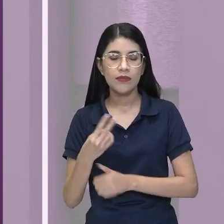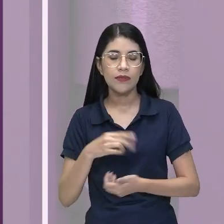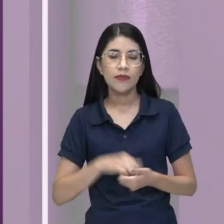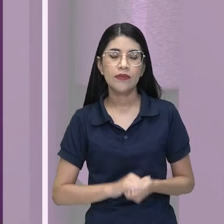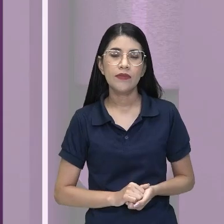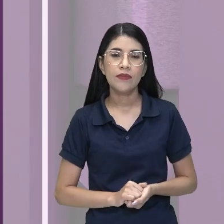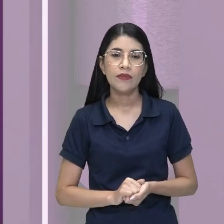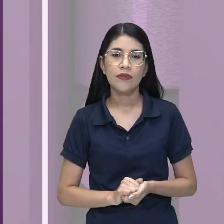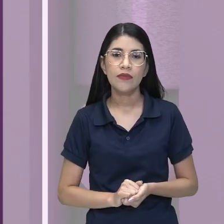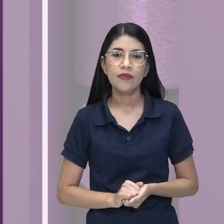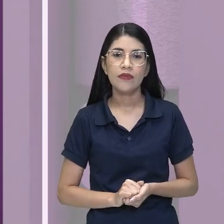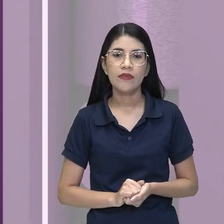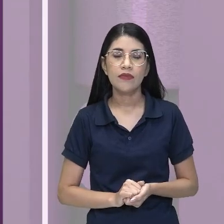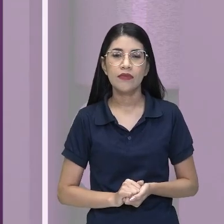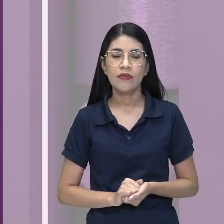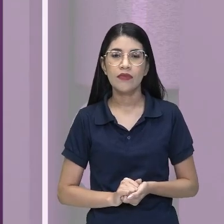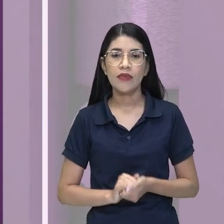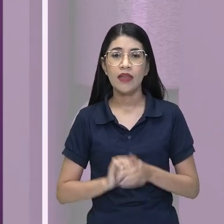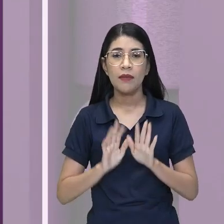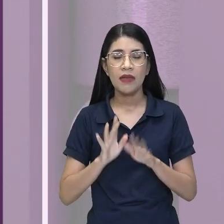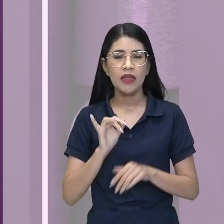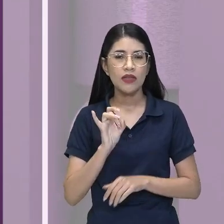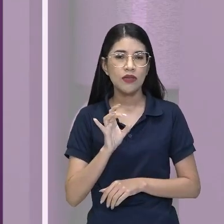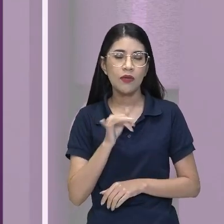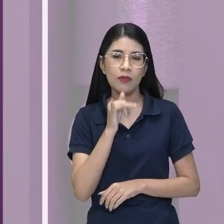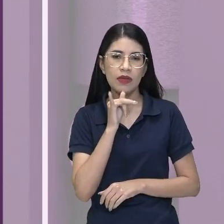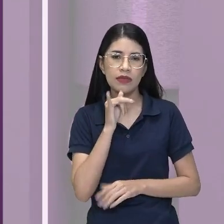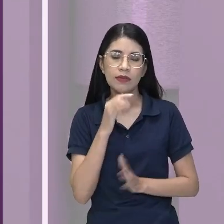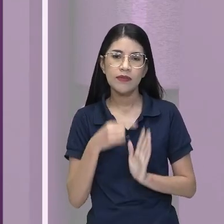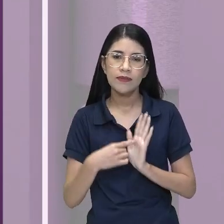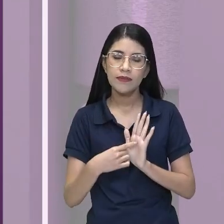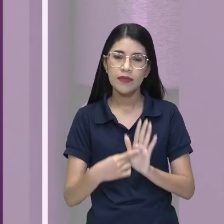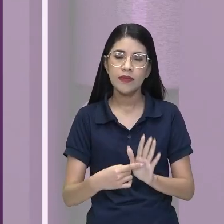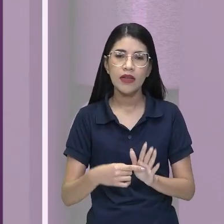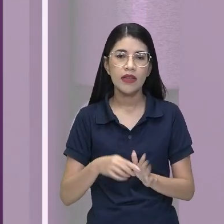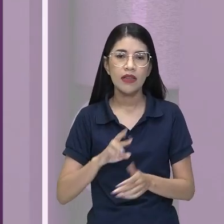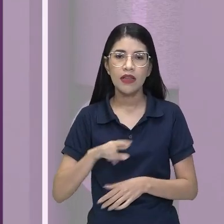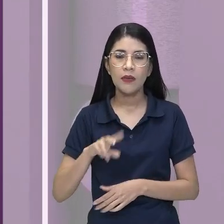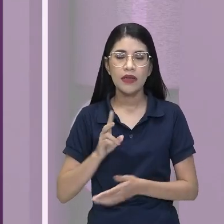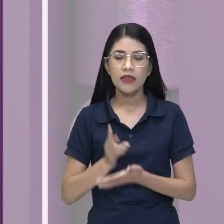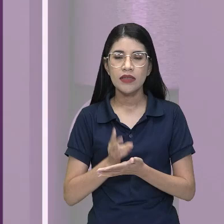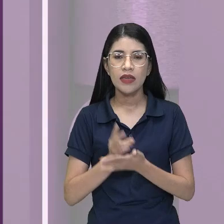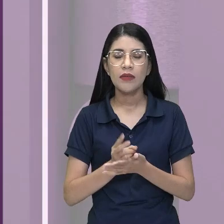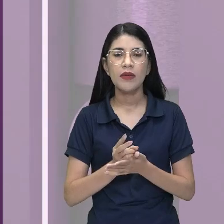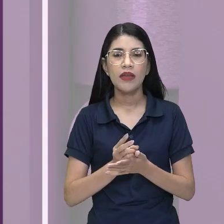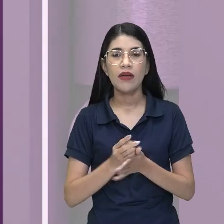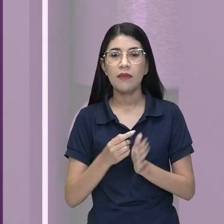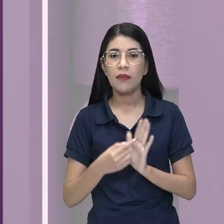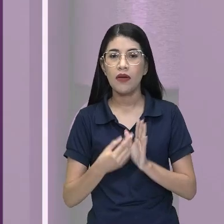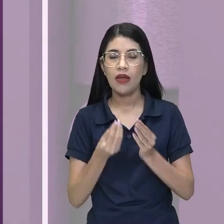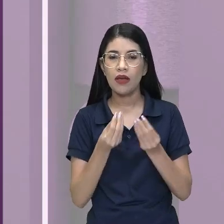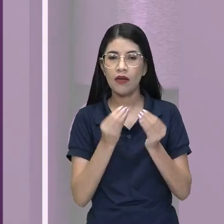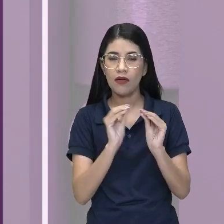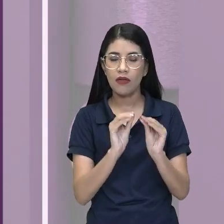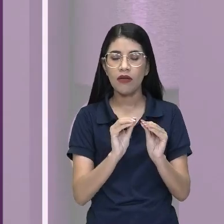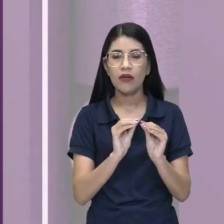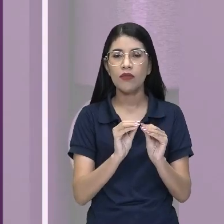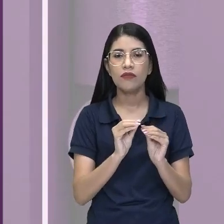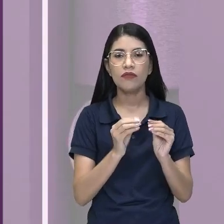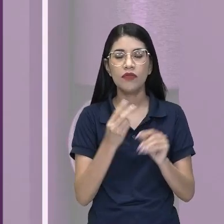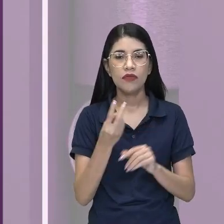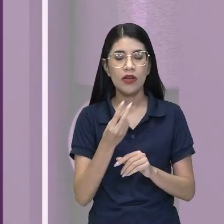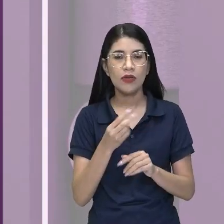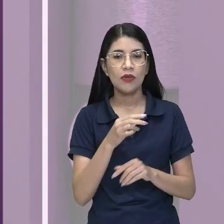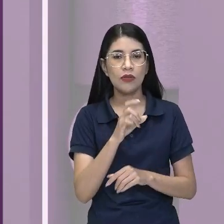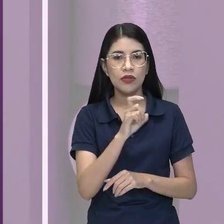Mas aquilo ali é para efeito de exemplo, tá? Não é sempre que o valor vai vir, a gente precisa calcular. E eu mostrei